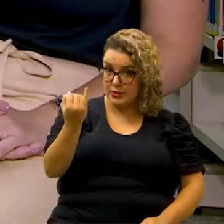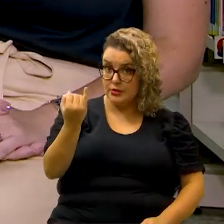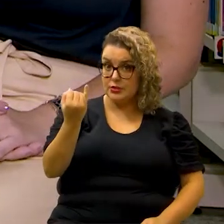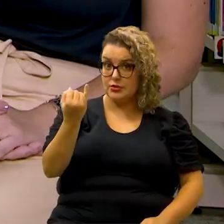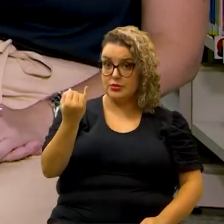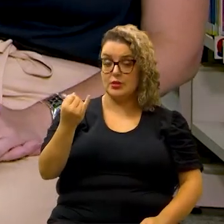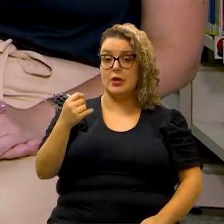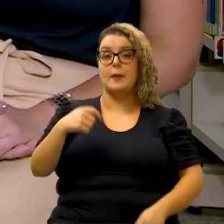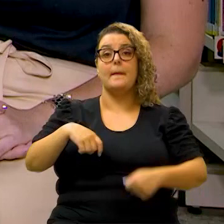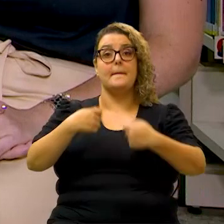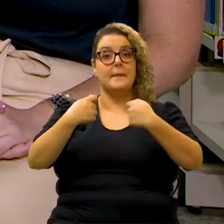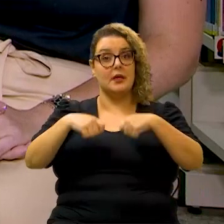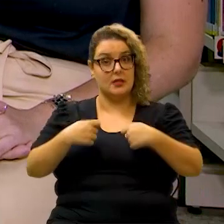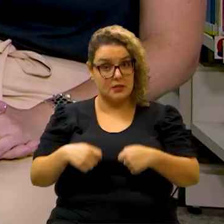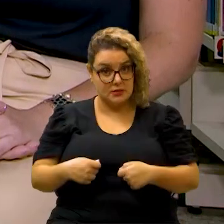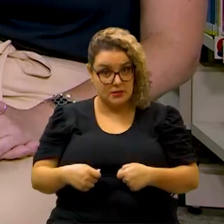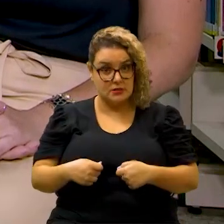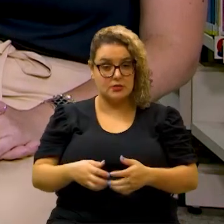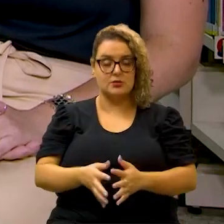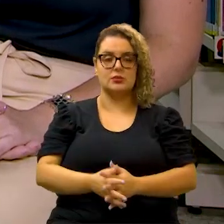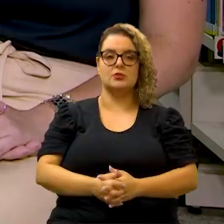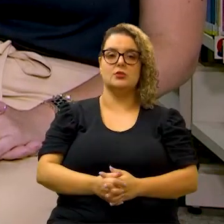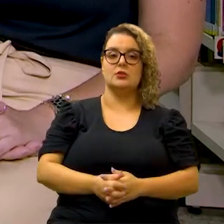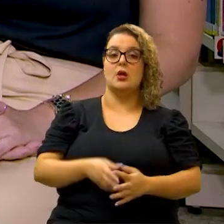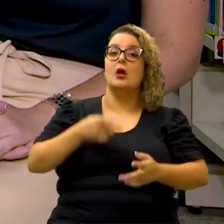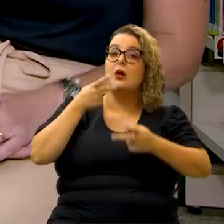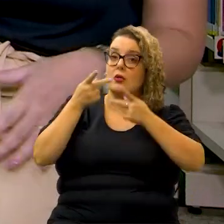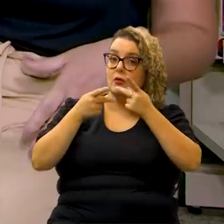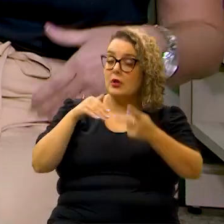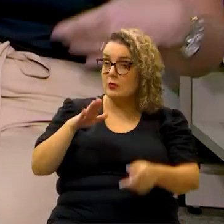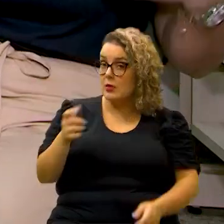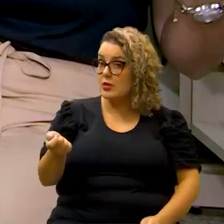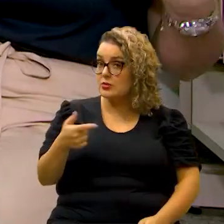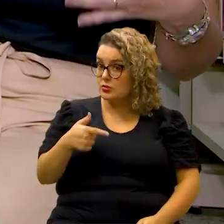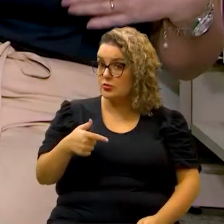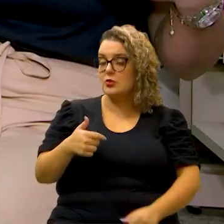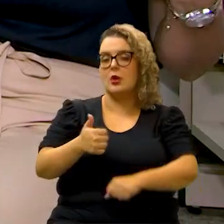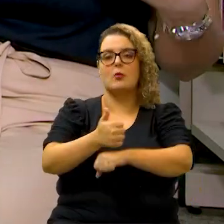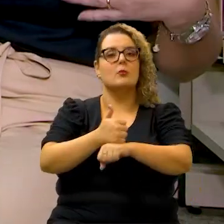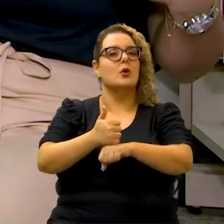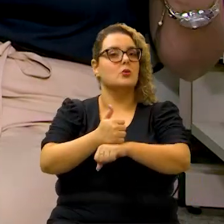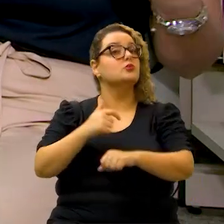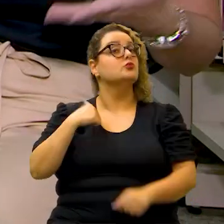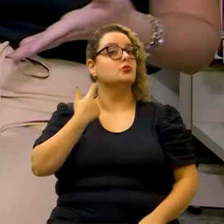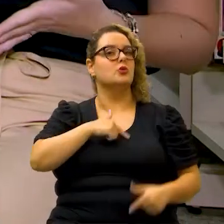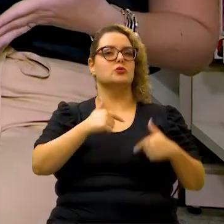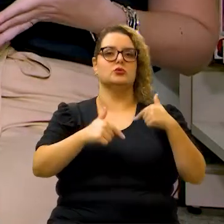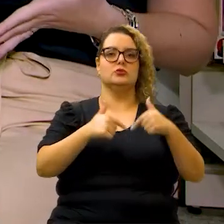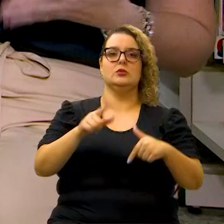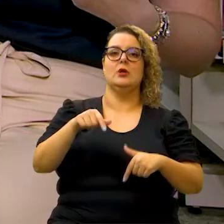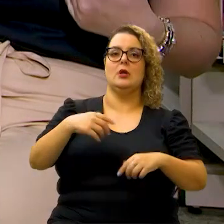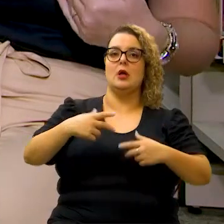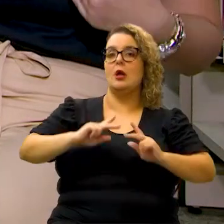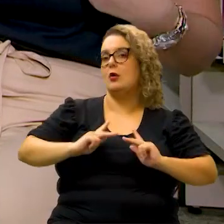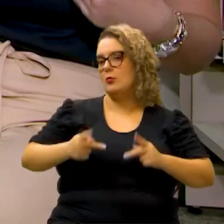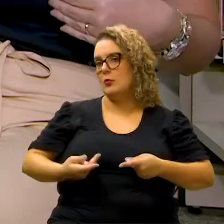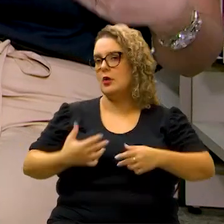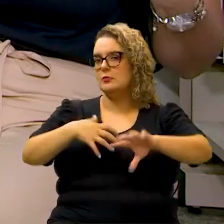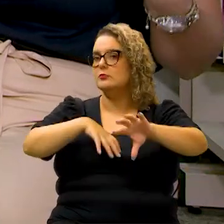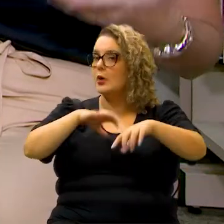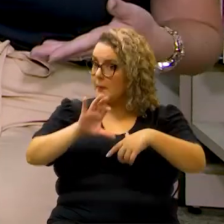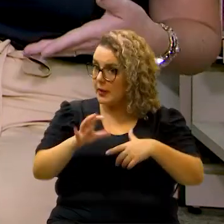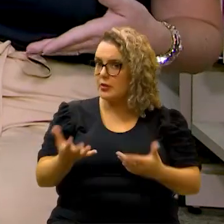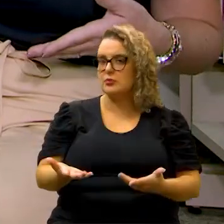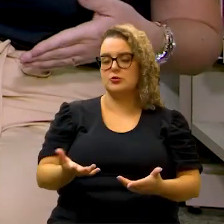adaptação é extremamente importante, necessário. Eu falo que muito mais do que uma profissão, o nosso trabalho